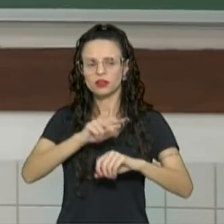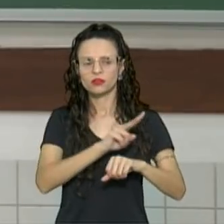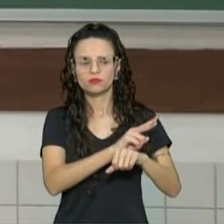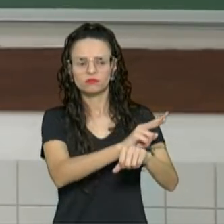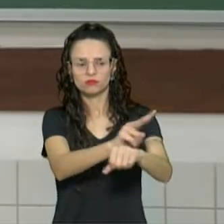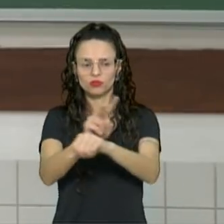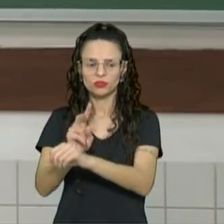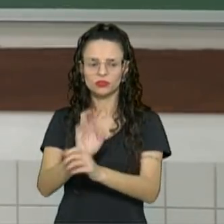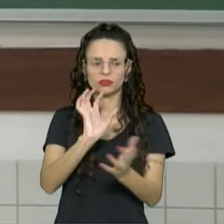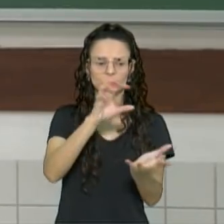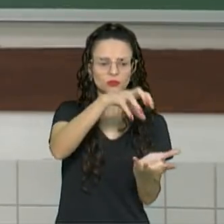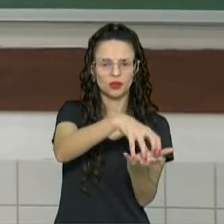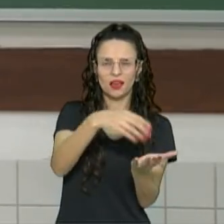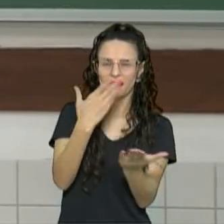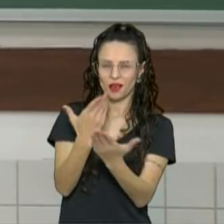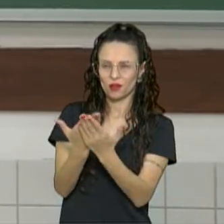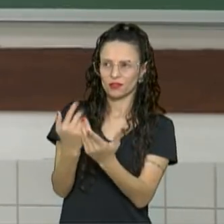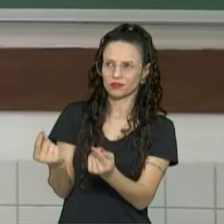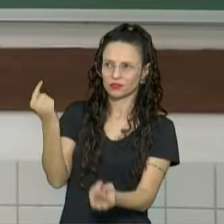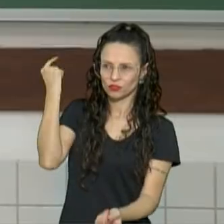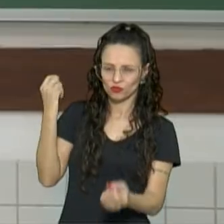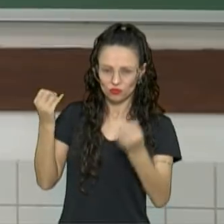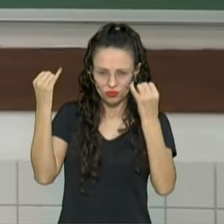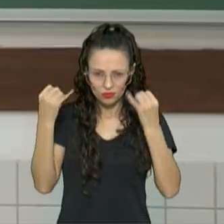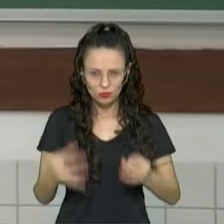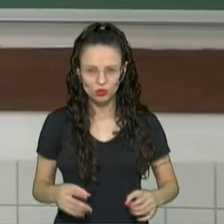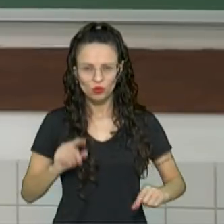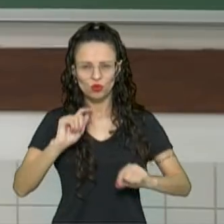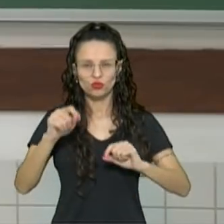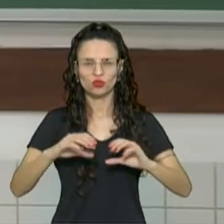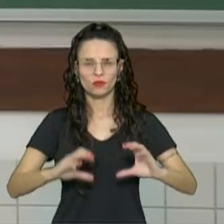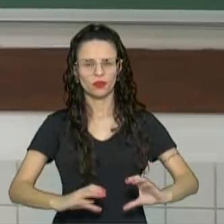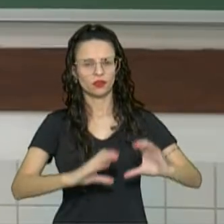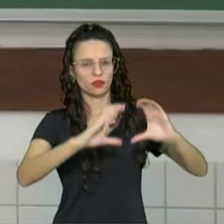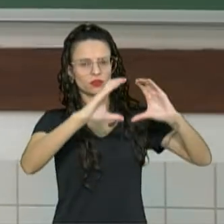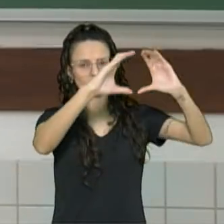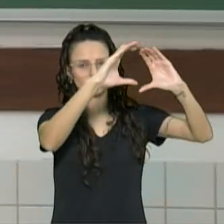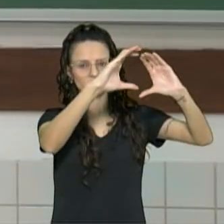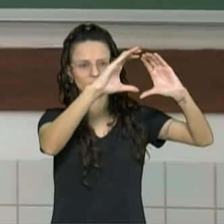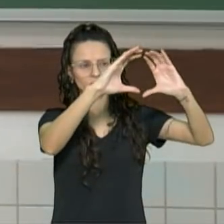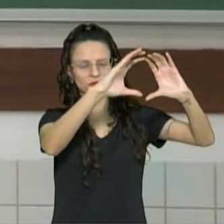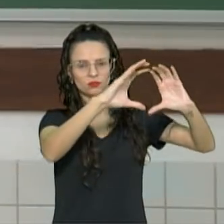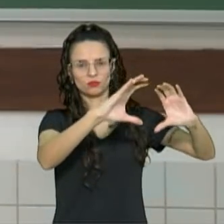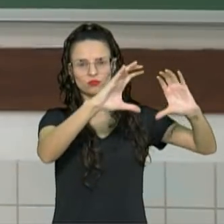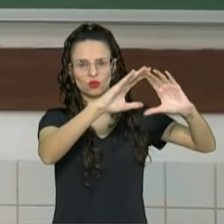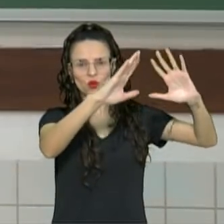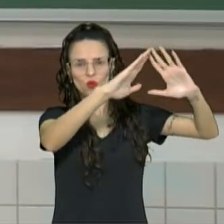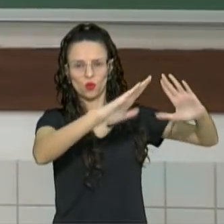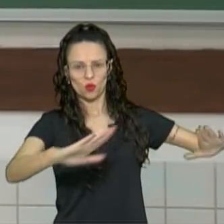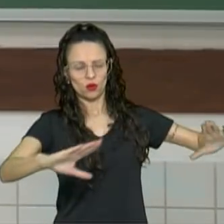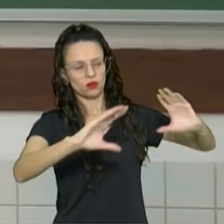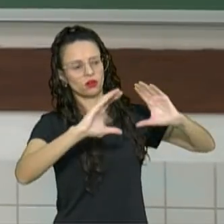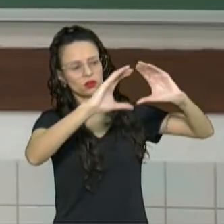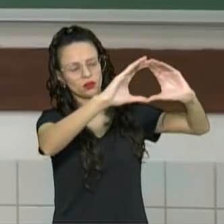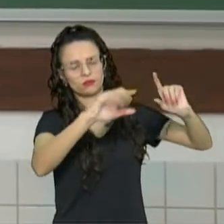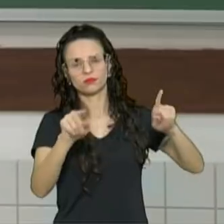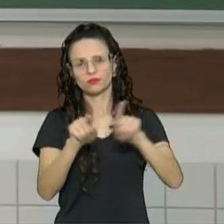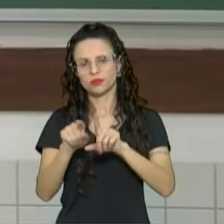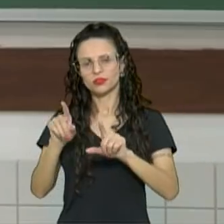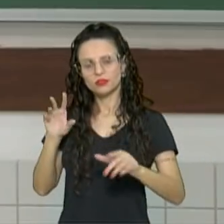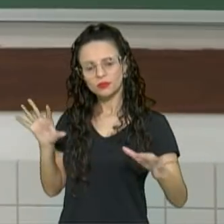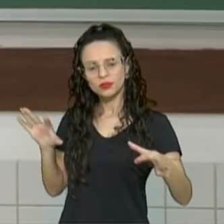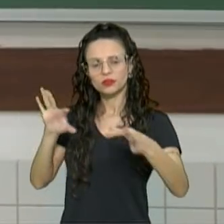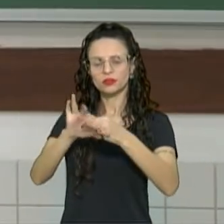né? Como a gente viu numa aula anterior, a maluana, né? Que eram penduradas bem no centro da oca. Então, está sempre em